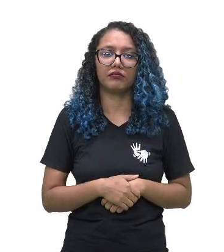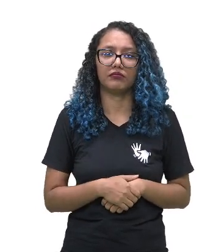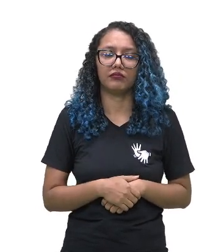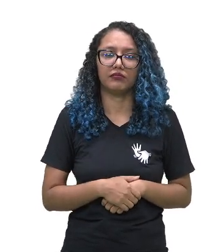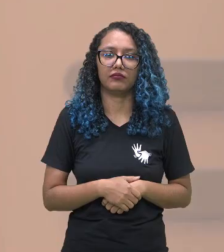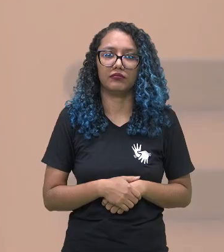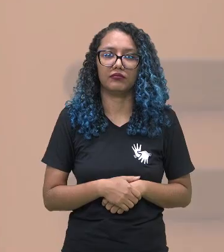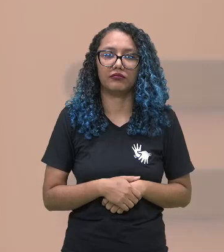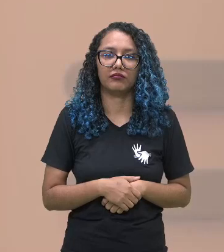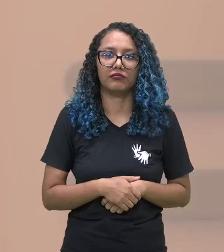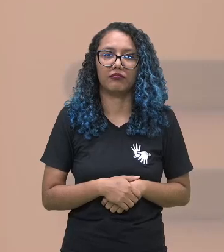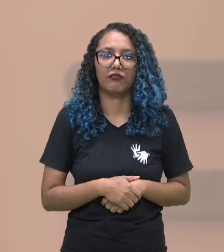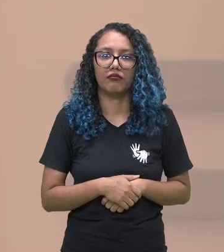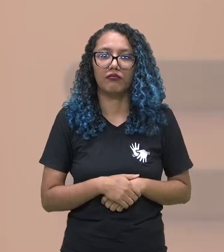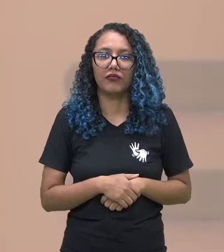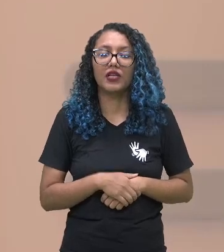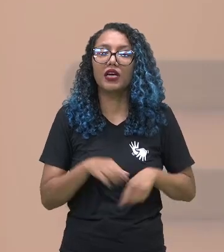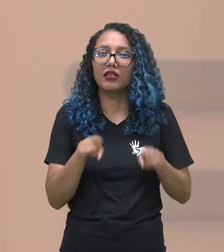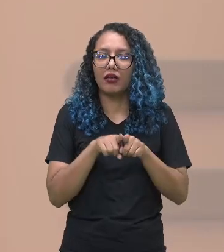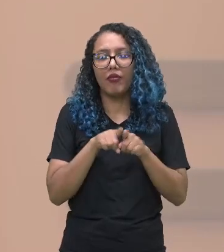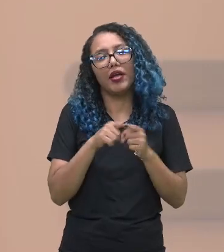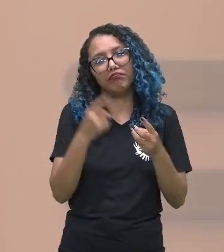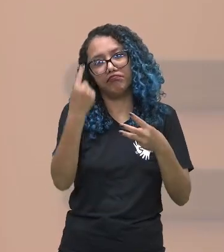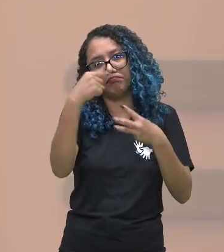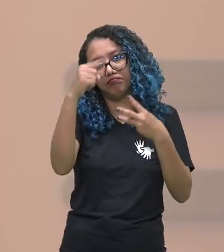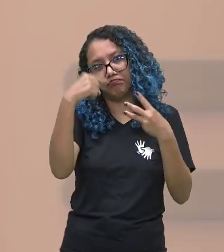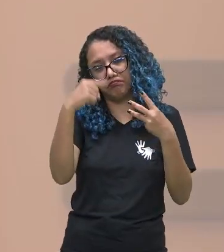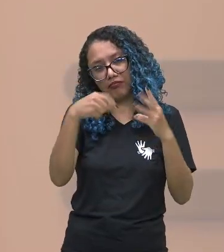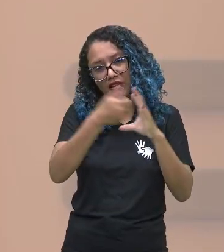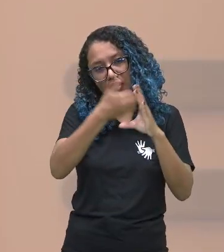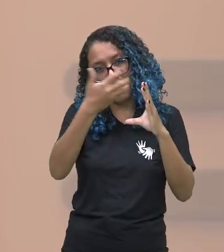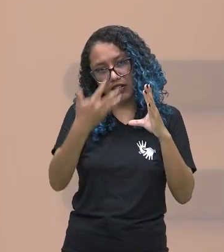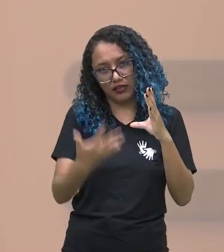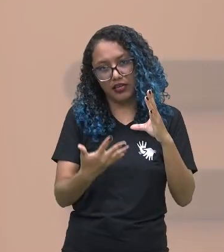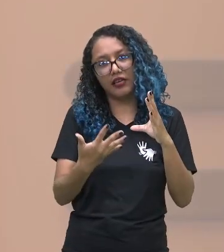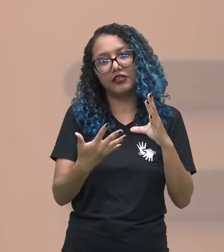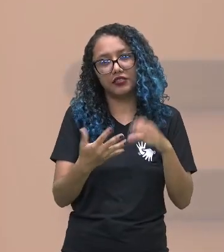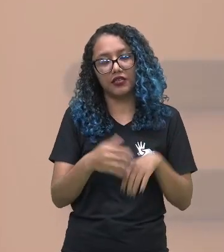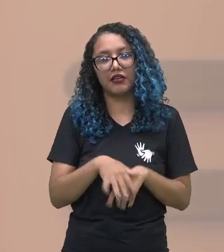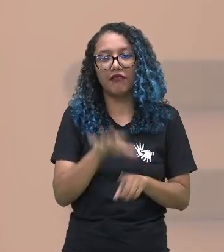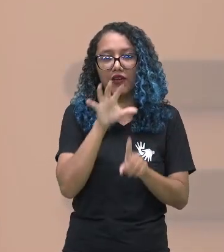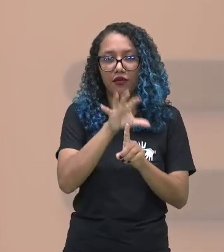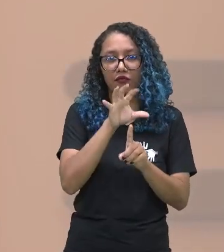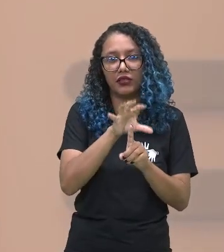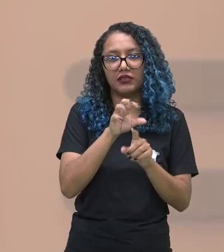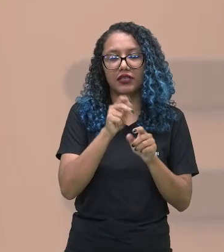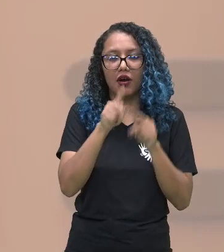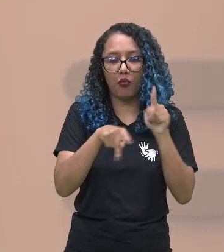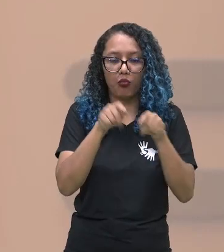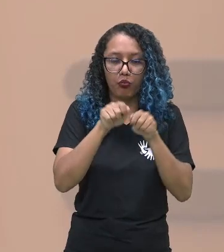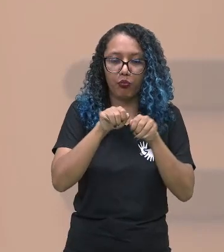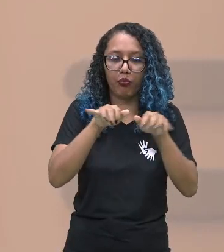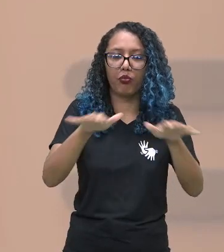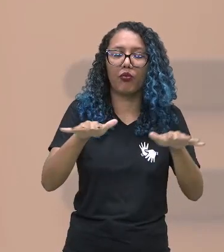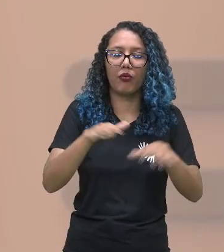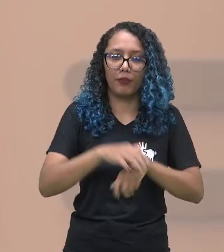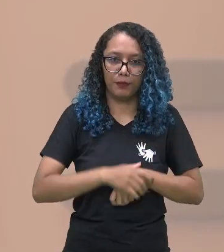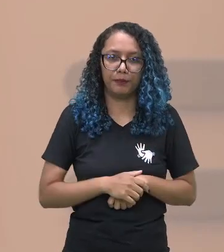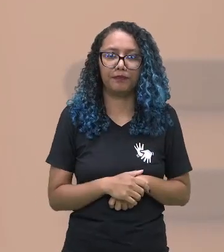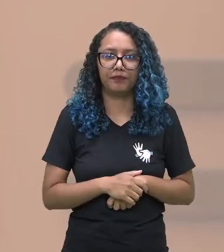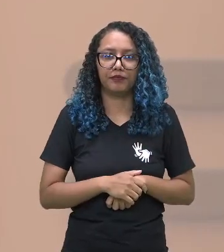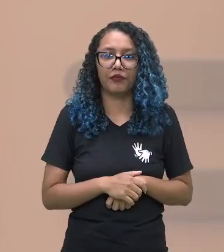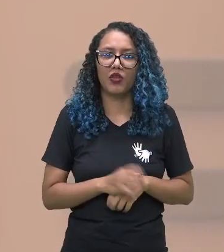isso como um elemento, como um fator de povoamento. Nem todos são